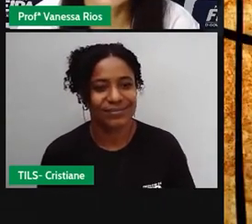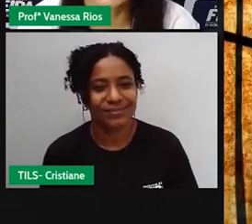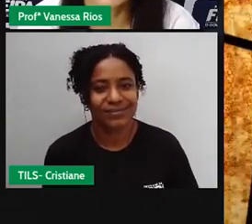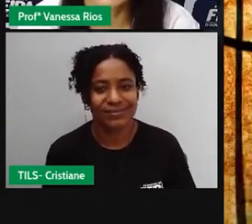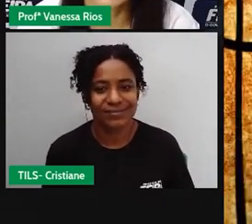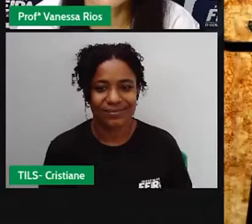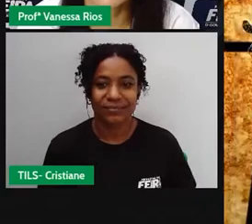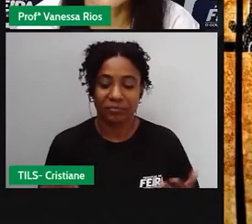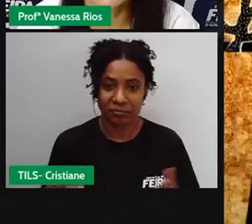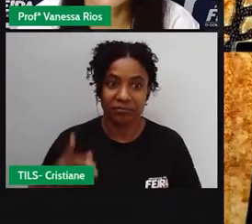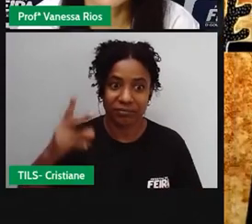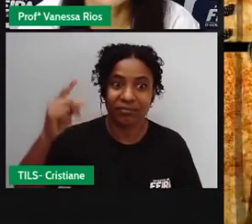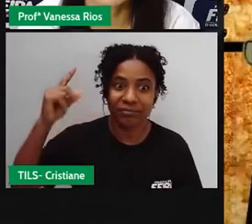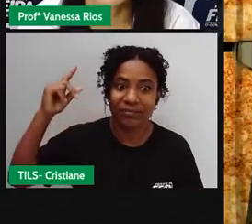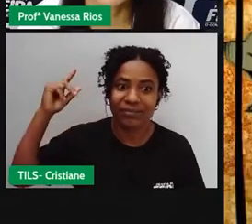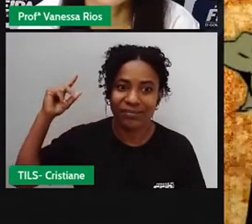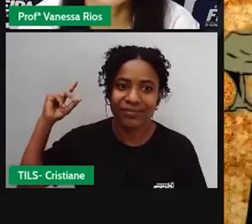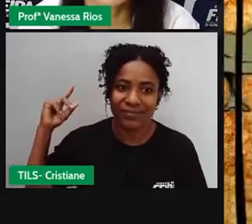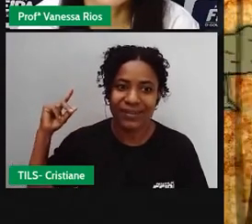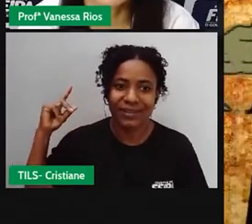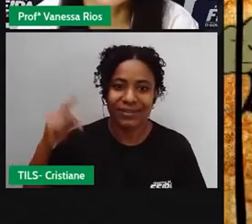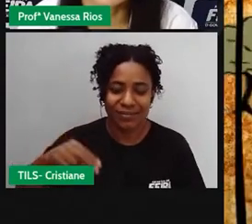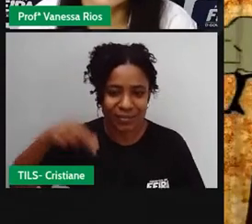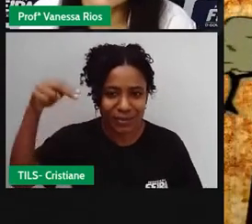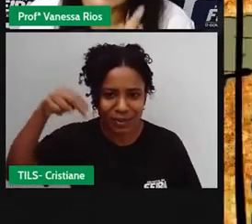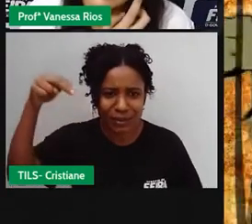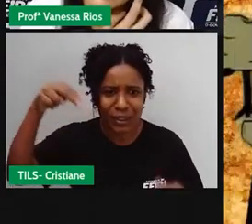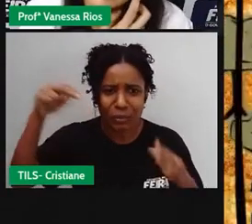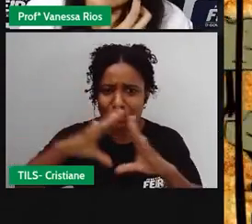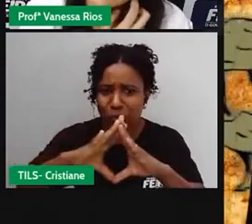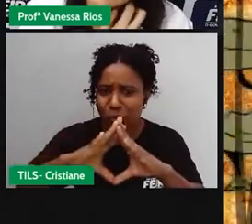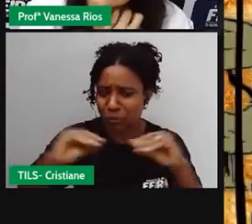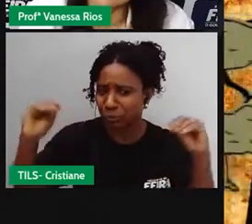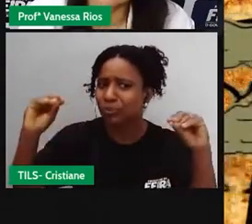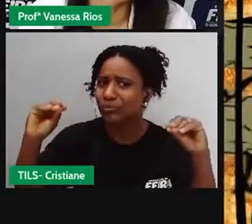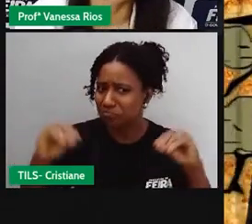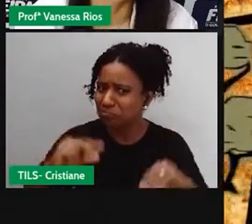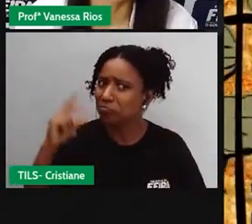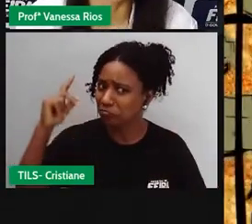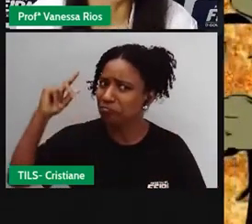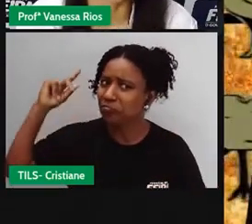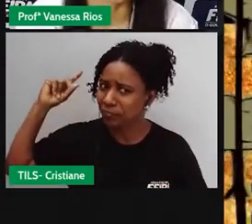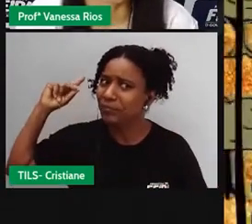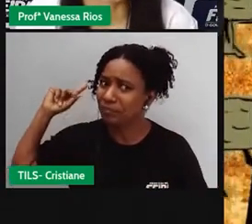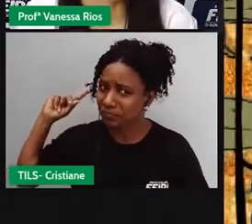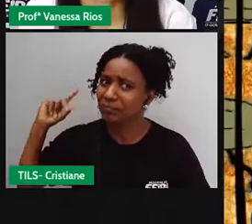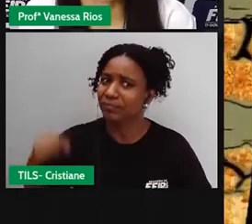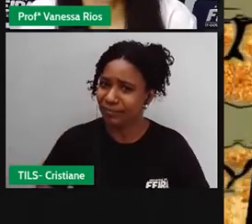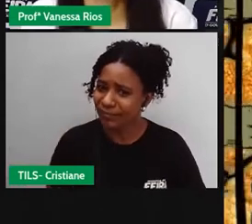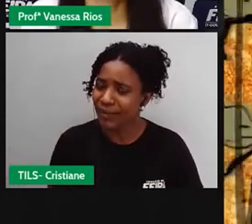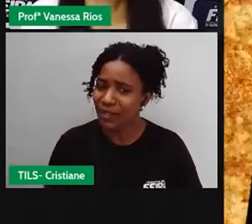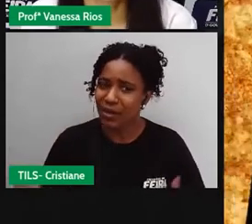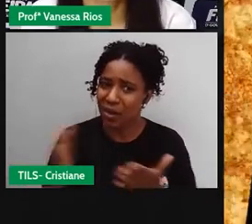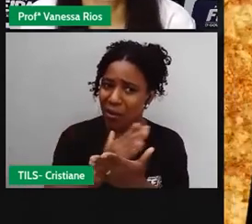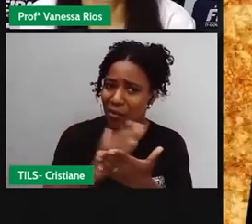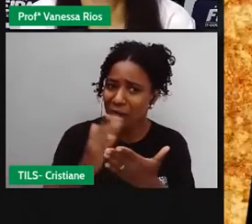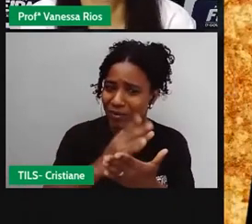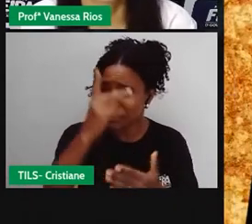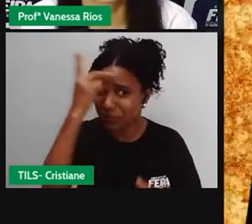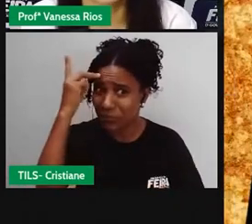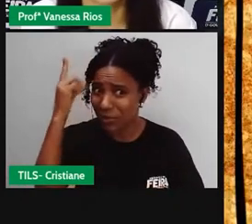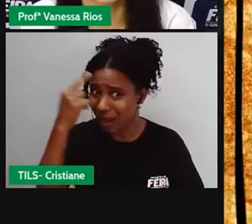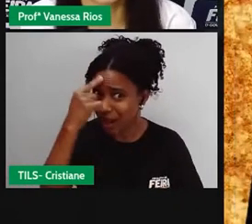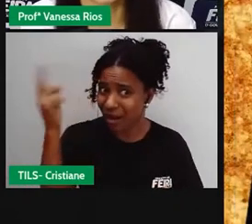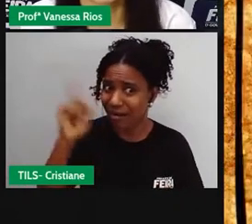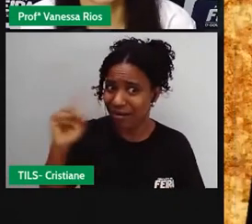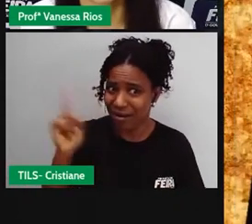Teve um tempo que o Nordeste sumiu do mapa. Já faz muito tempo e é bem capaz que pouca gente se lembre. O